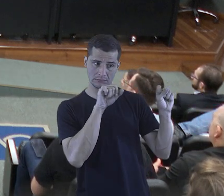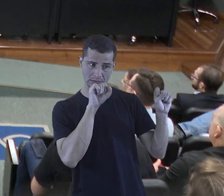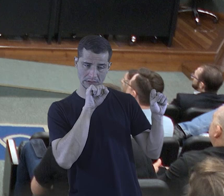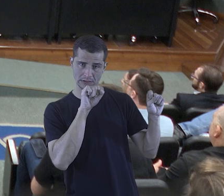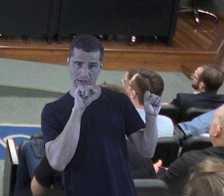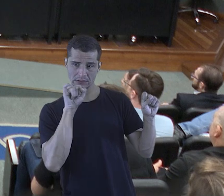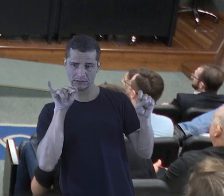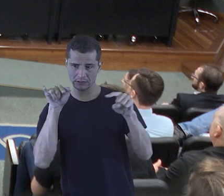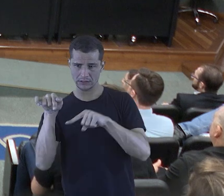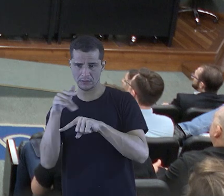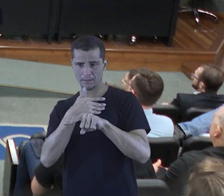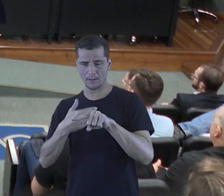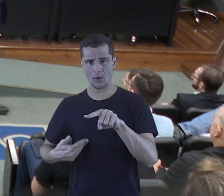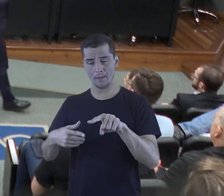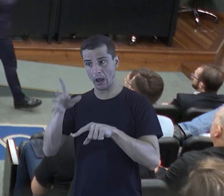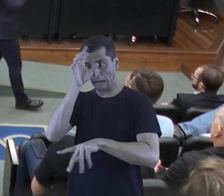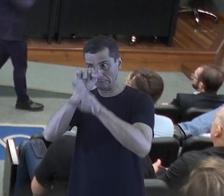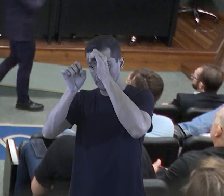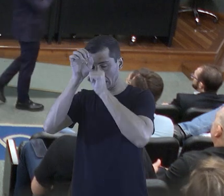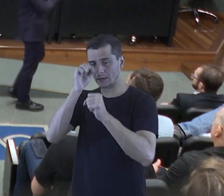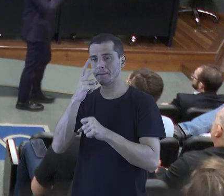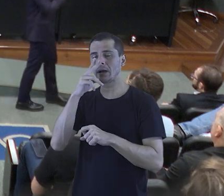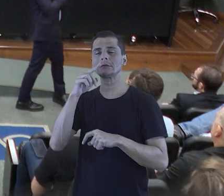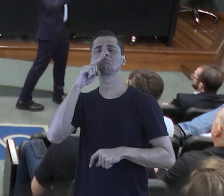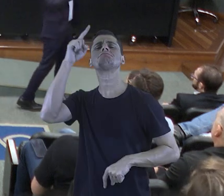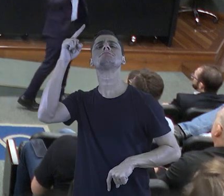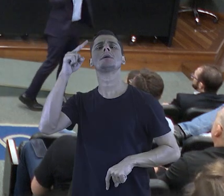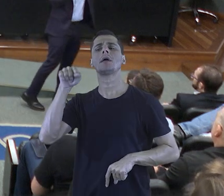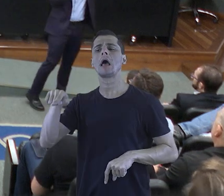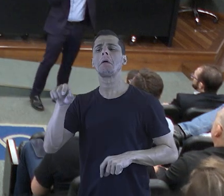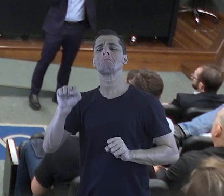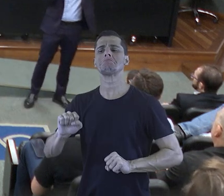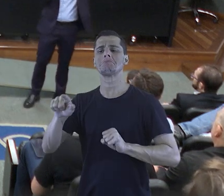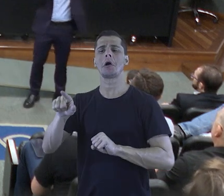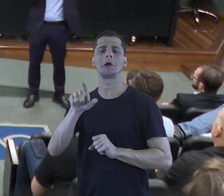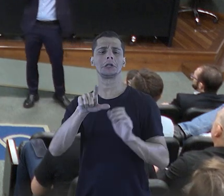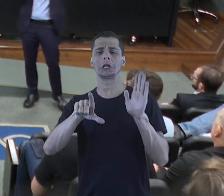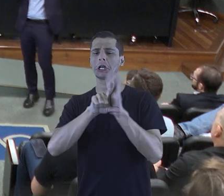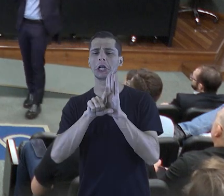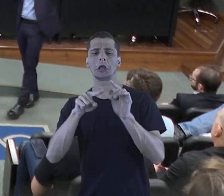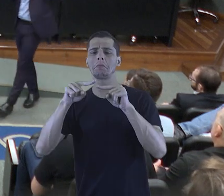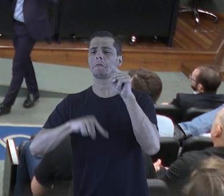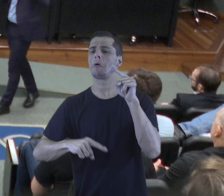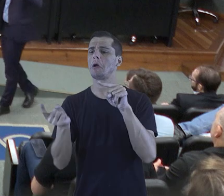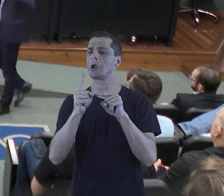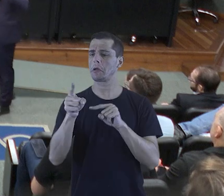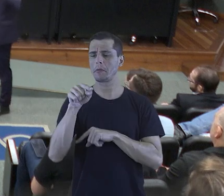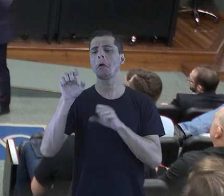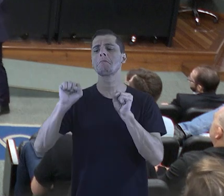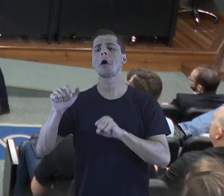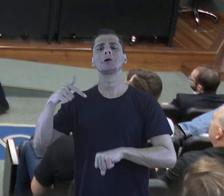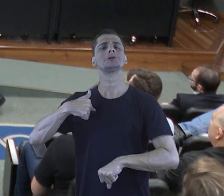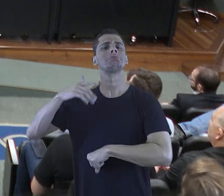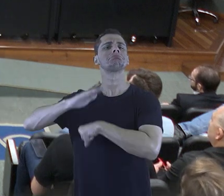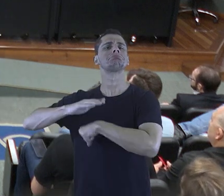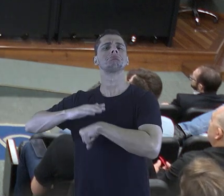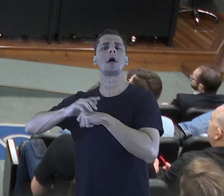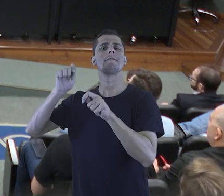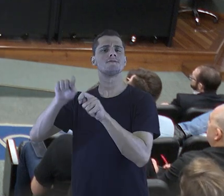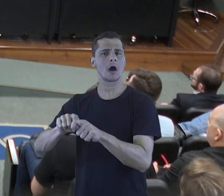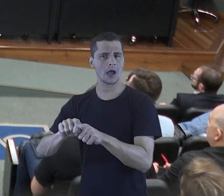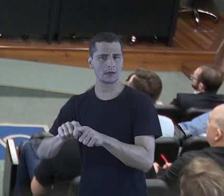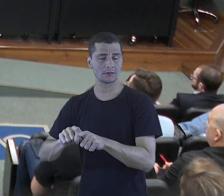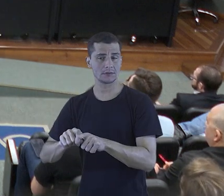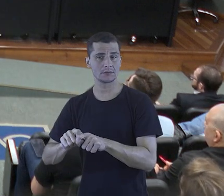está proibido em lei. Não está proibido, não está escrito, eu posso fazer. E no direito público,